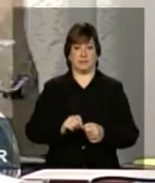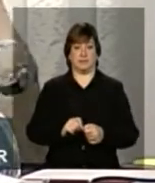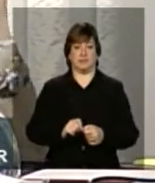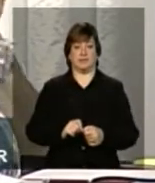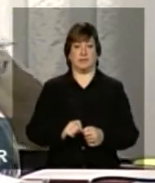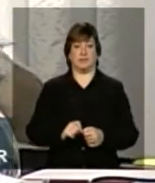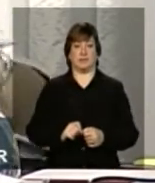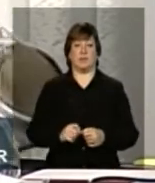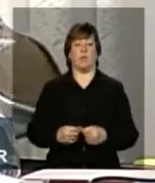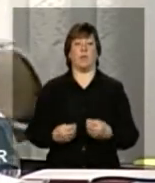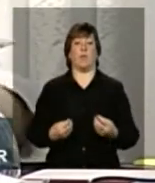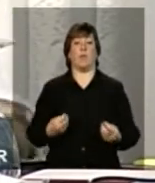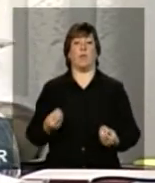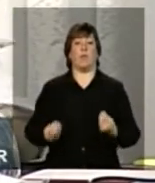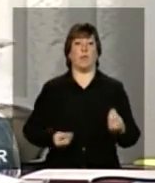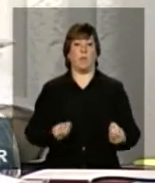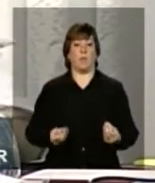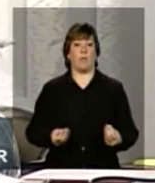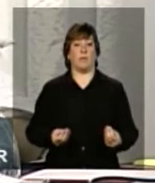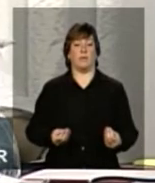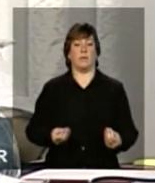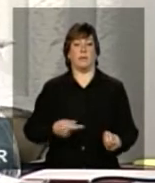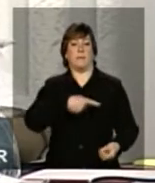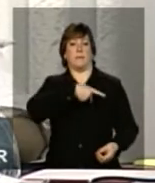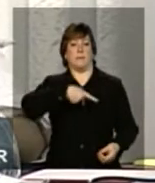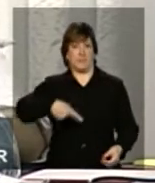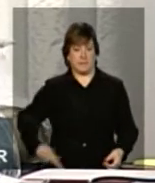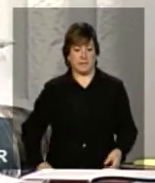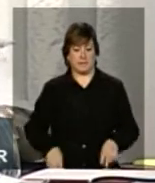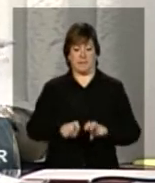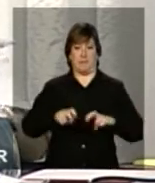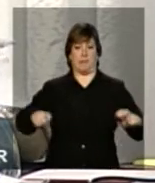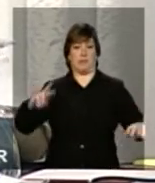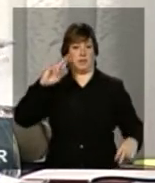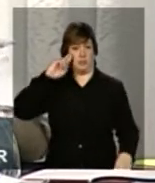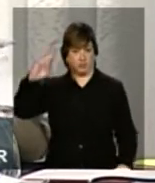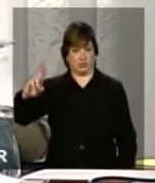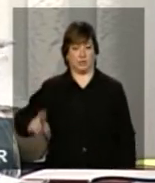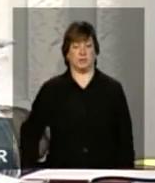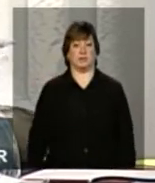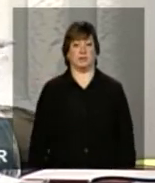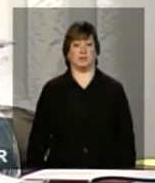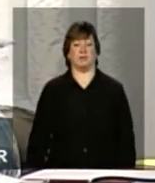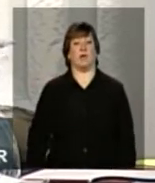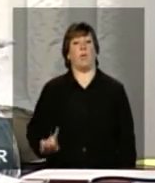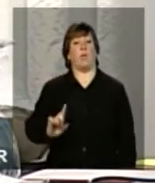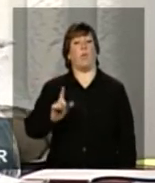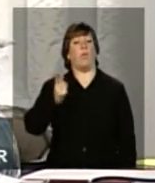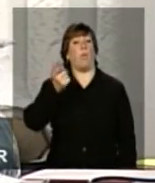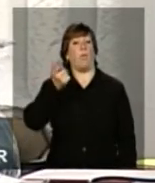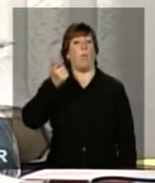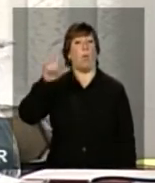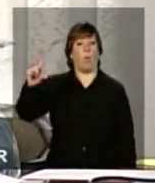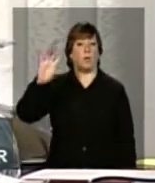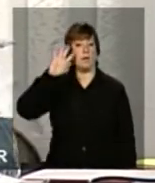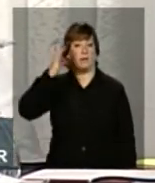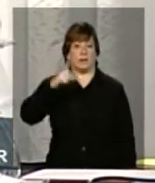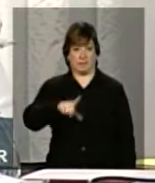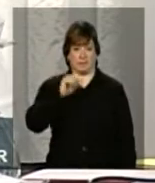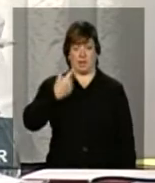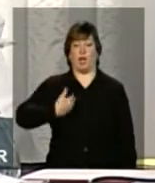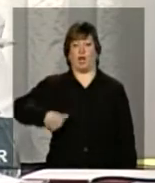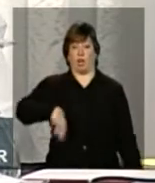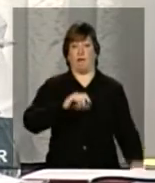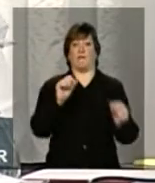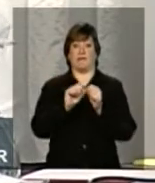como presidência da mesa diretiva, né? A outra decisão que nós